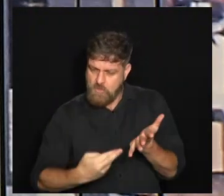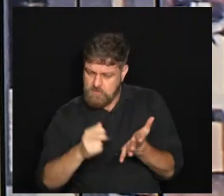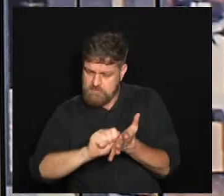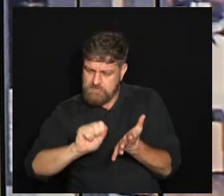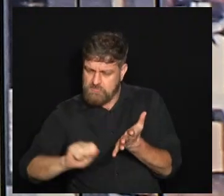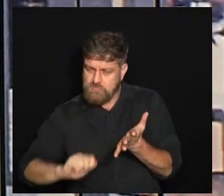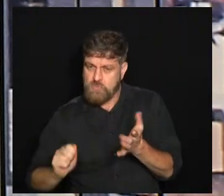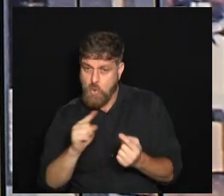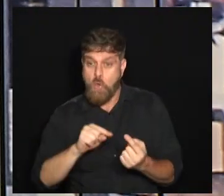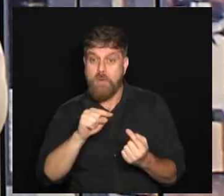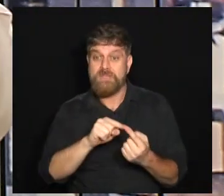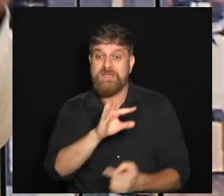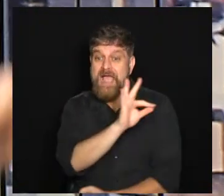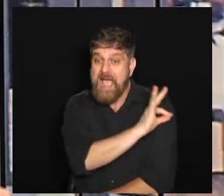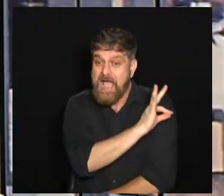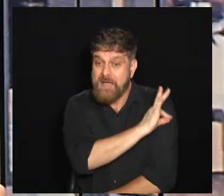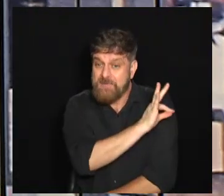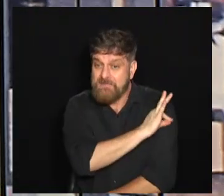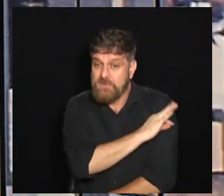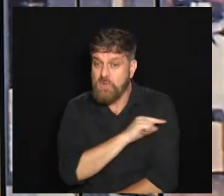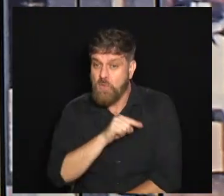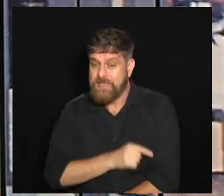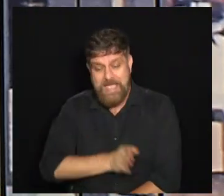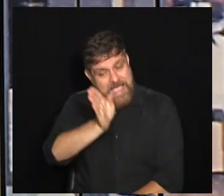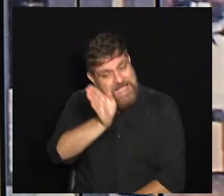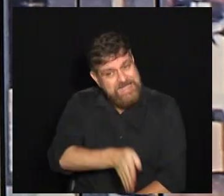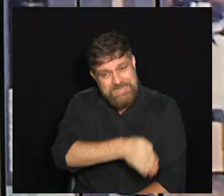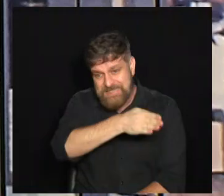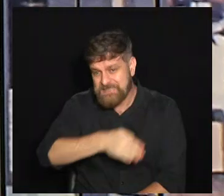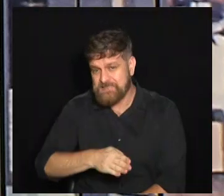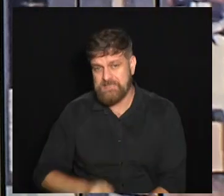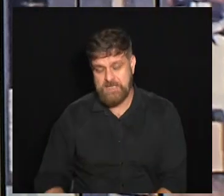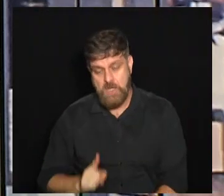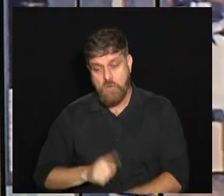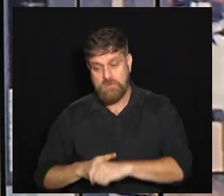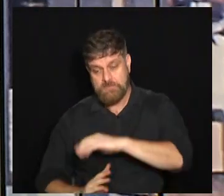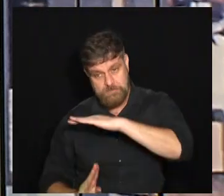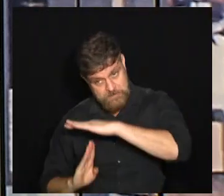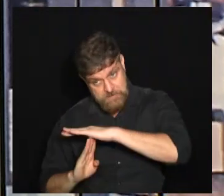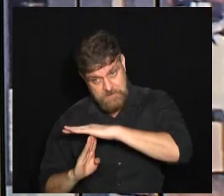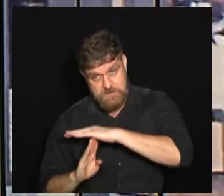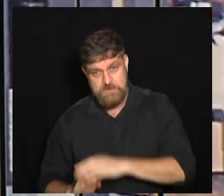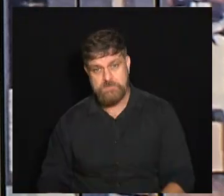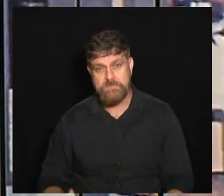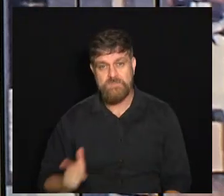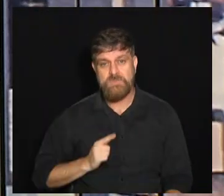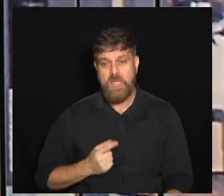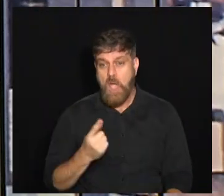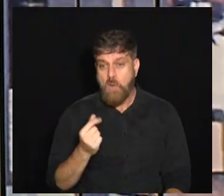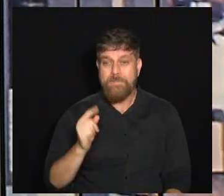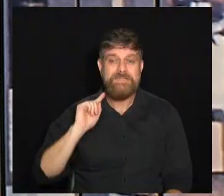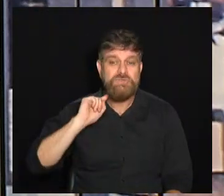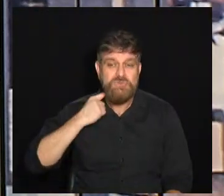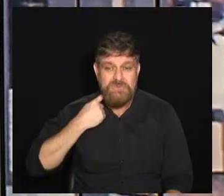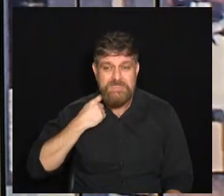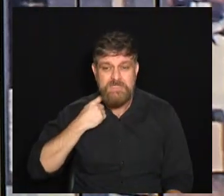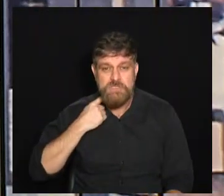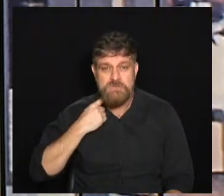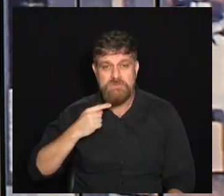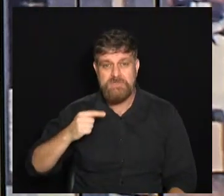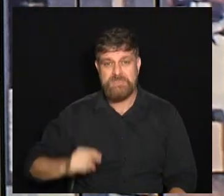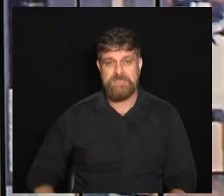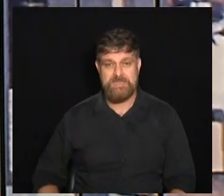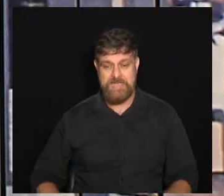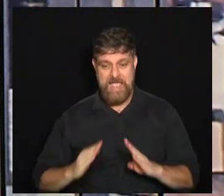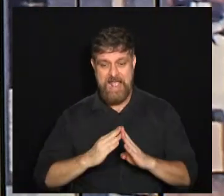que a Prefeitura possa cancelar ou suspender temporariamente a taxa de lixo paga pelos